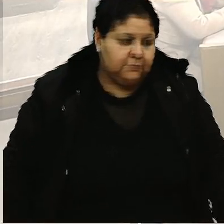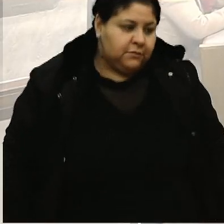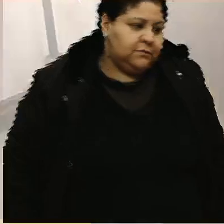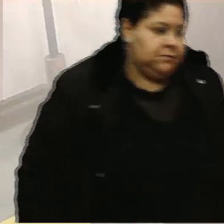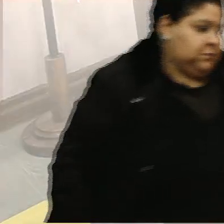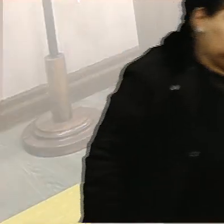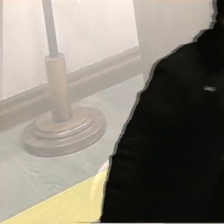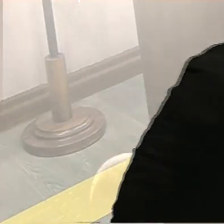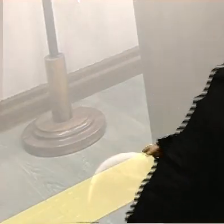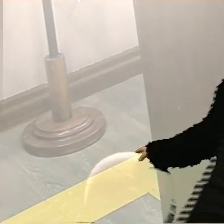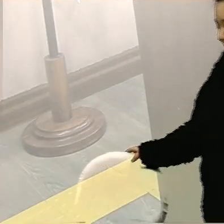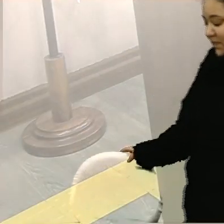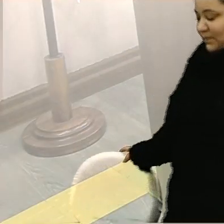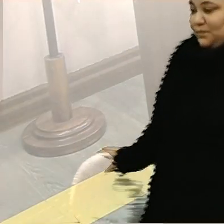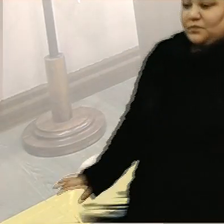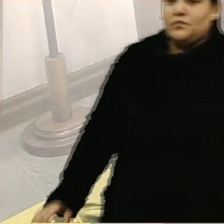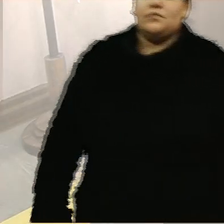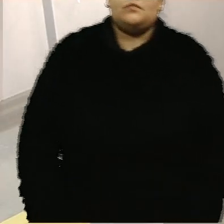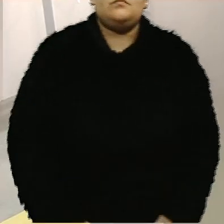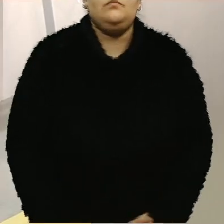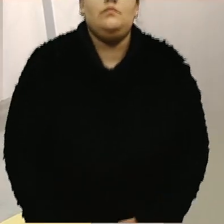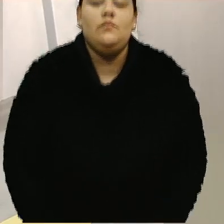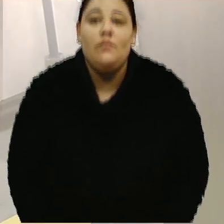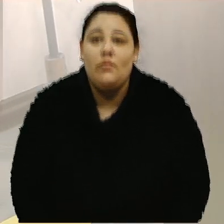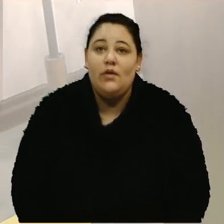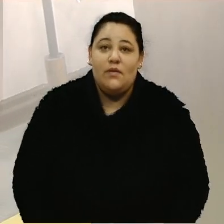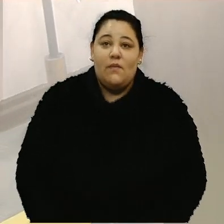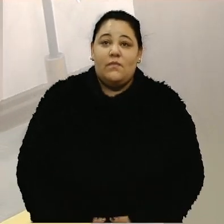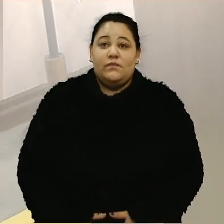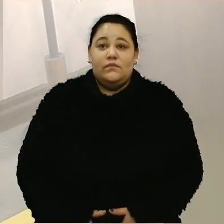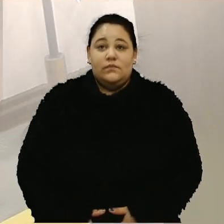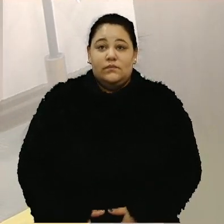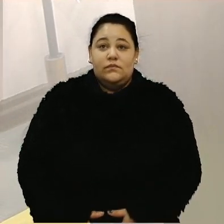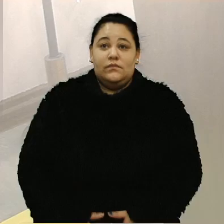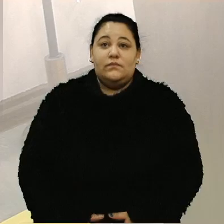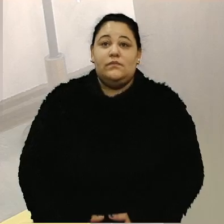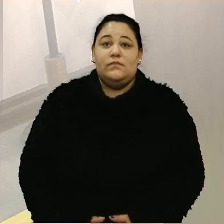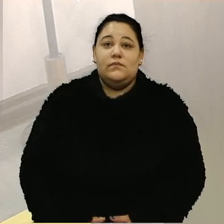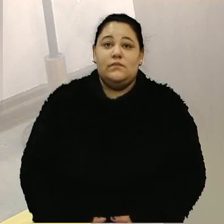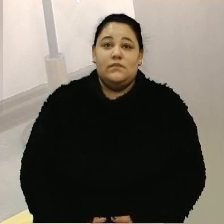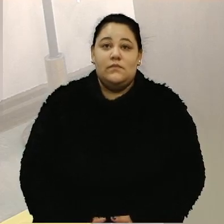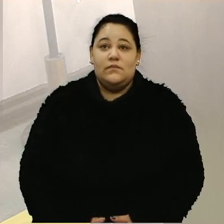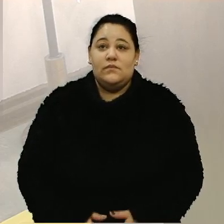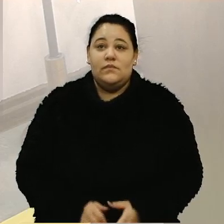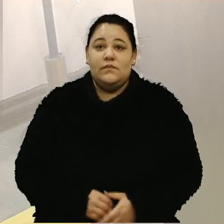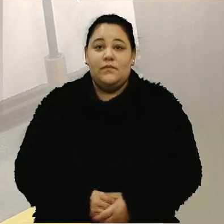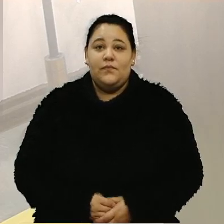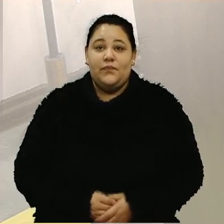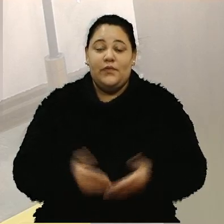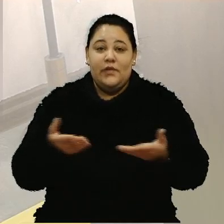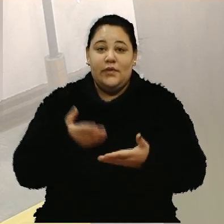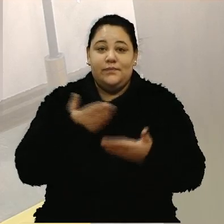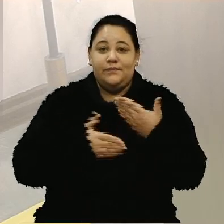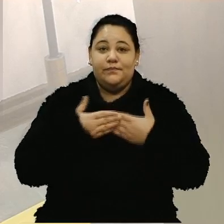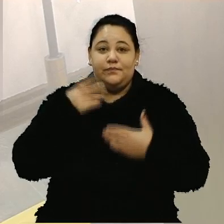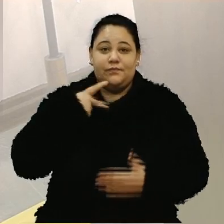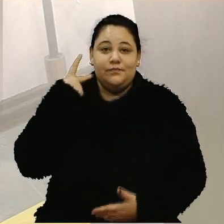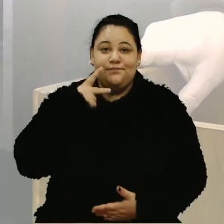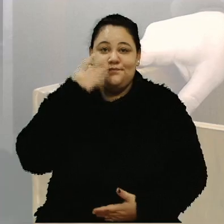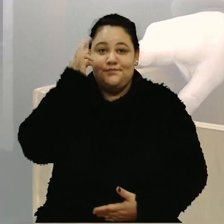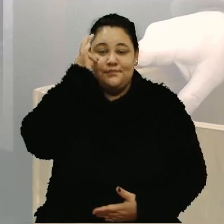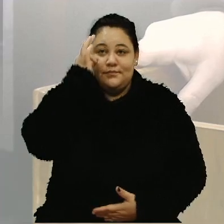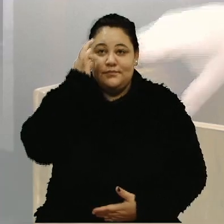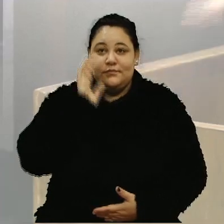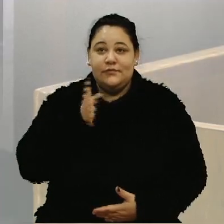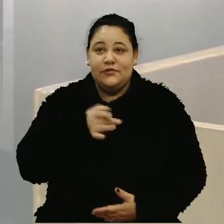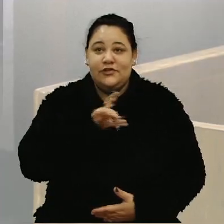tribuna. Bom dia, senhor presidente, senhoras vereadoras, senhores vereadores. E já tinha um presidente